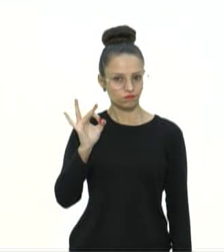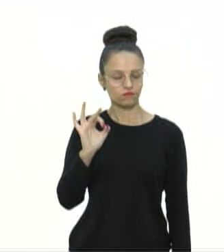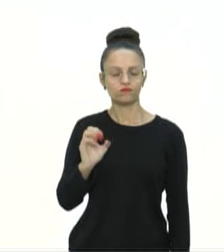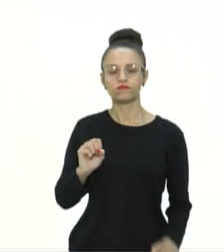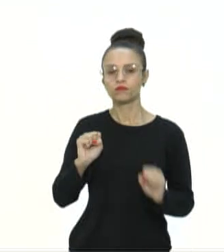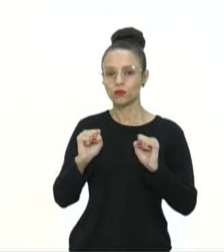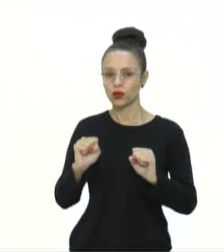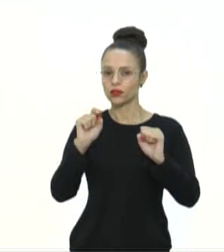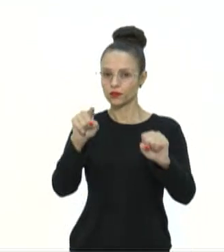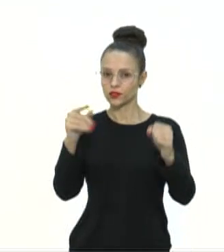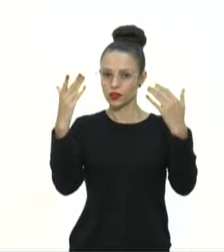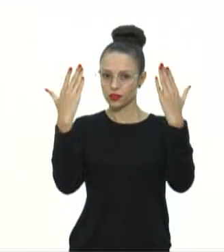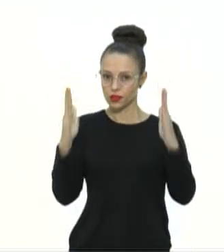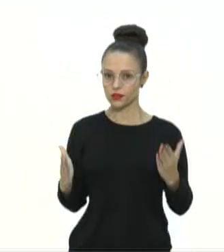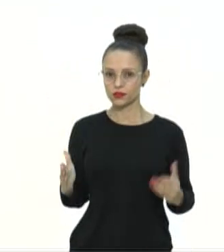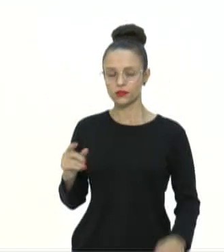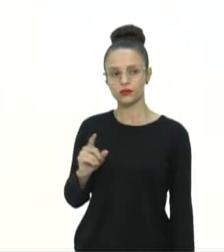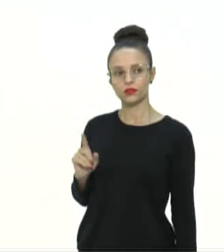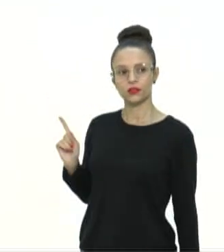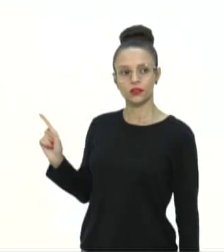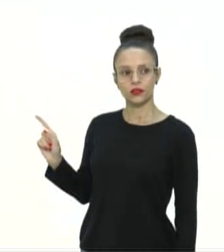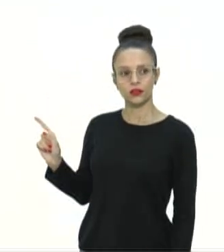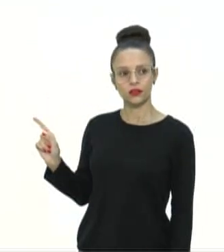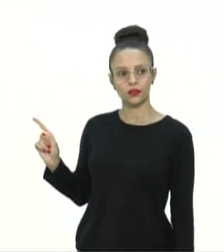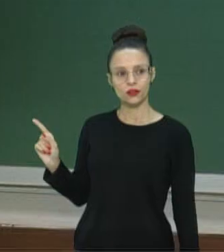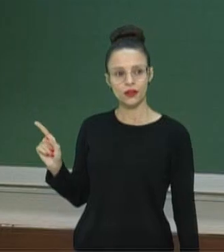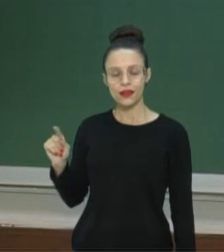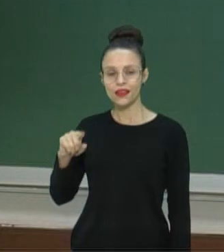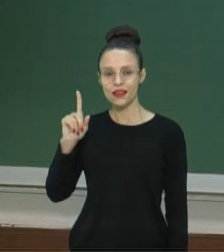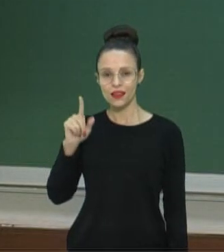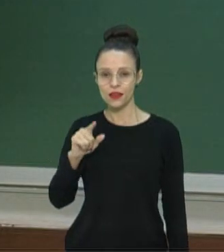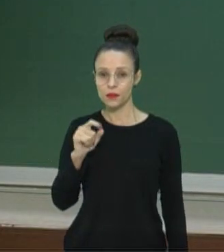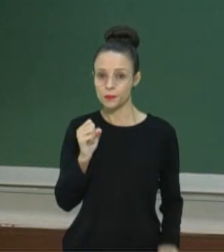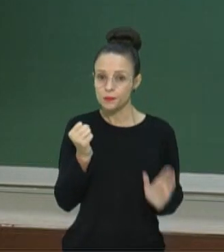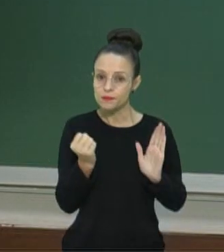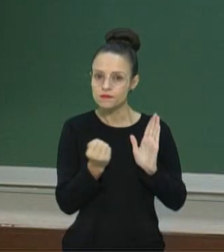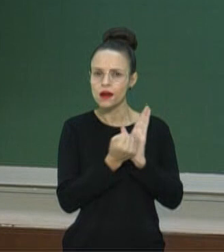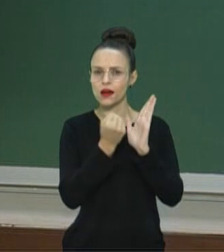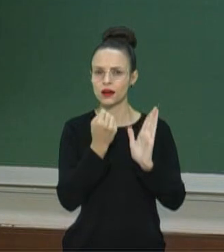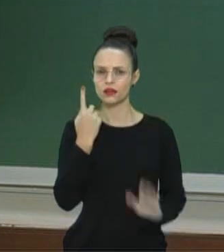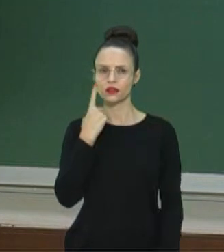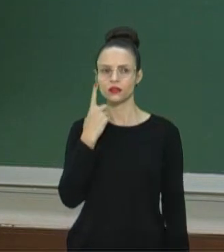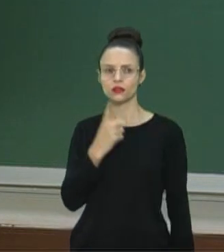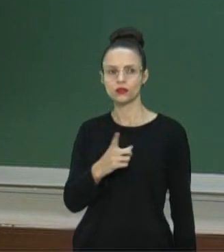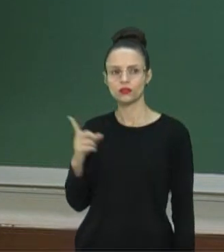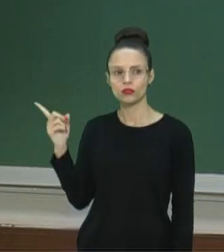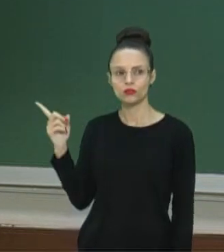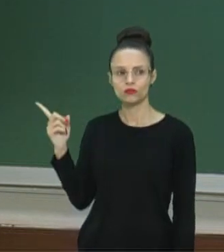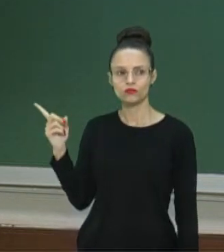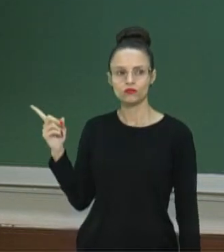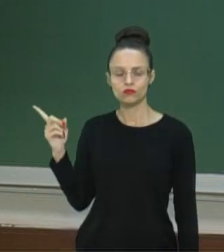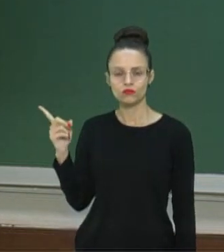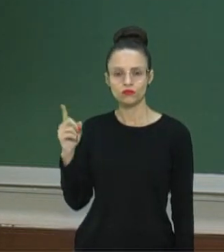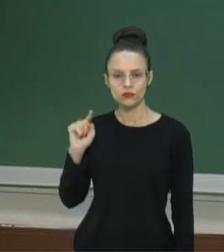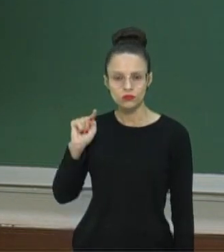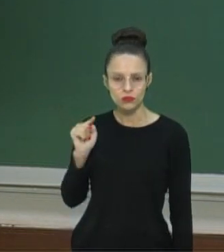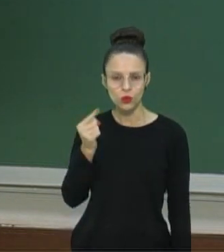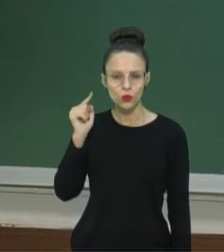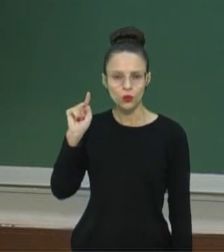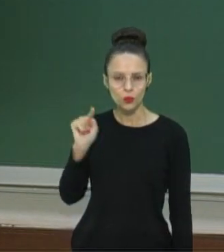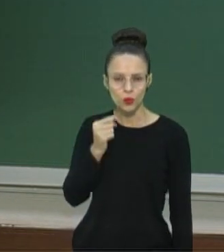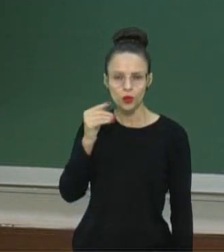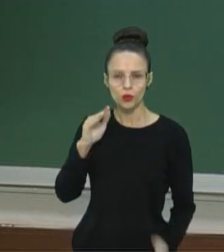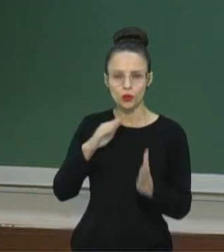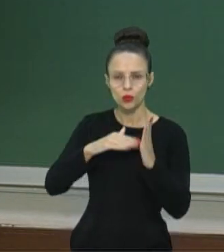podem analisar assim. São marcas profundas, né? De pinceladas